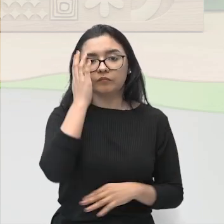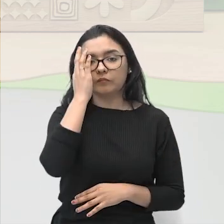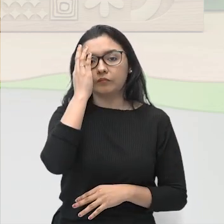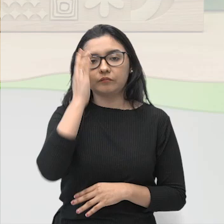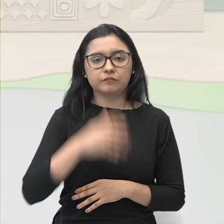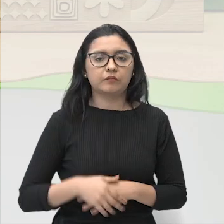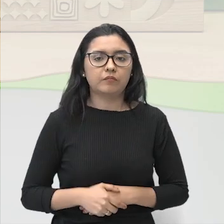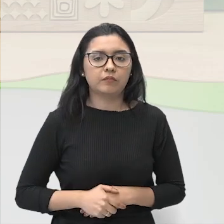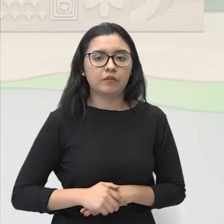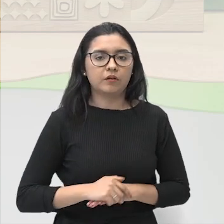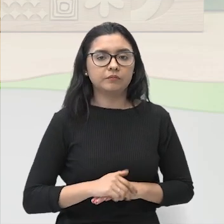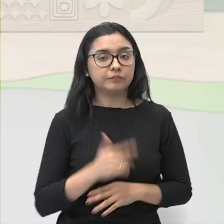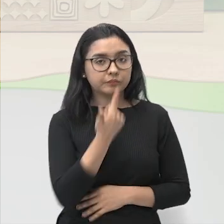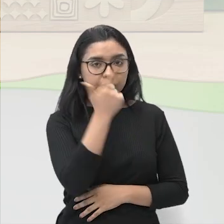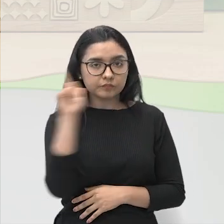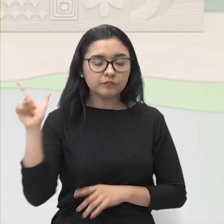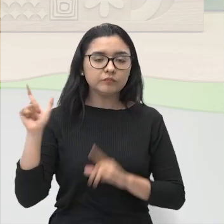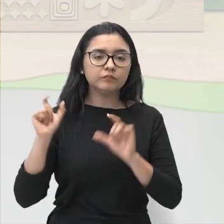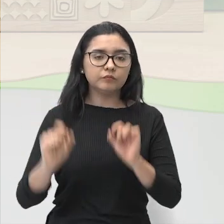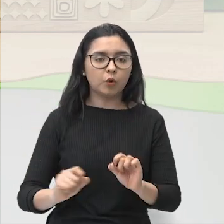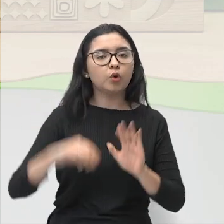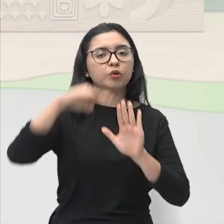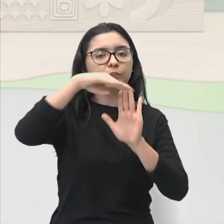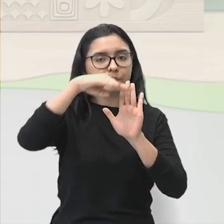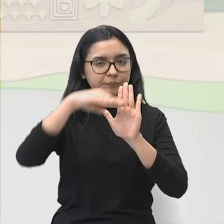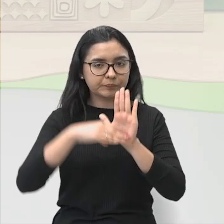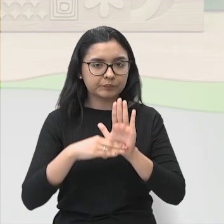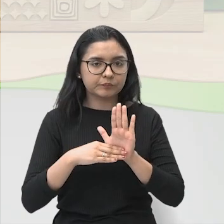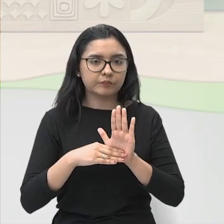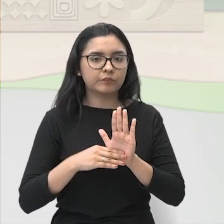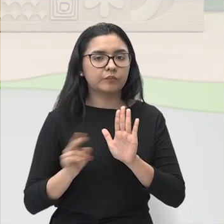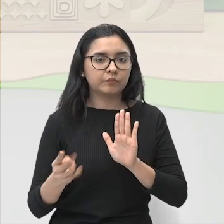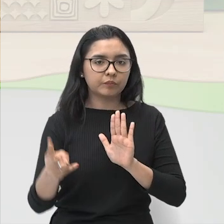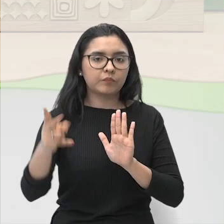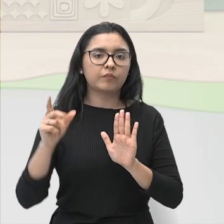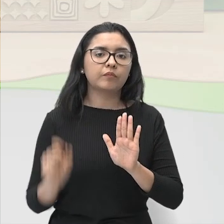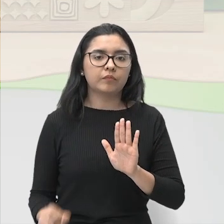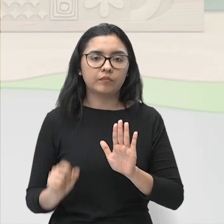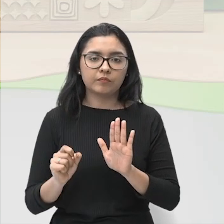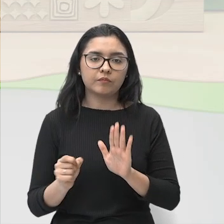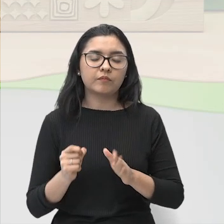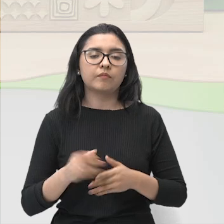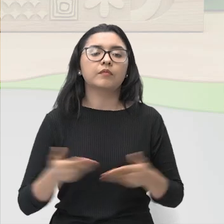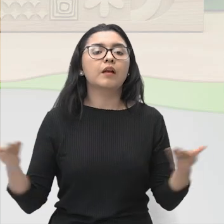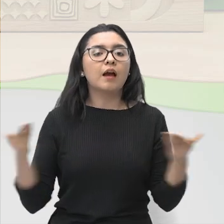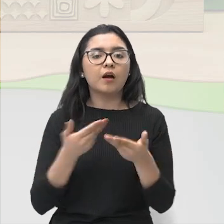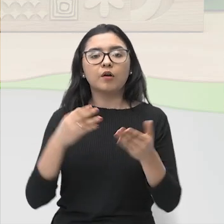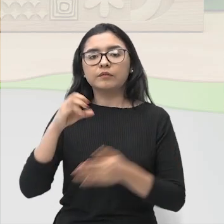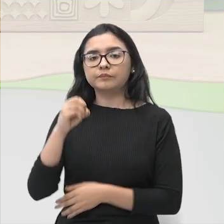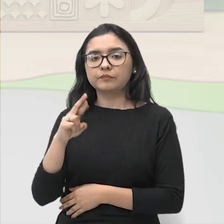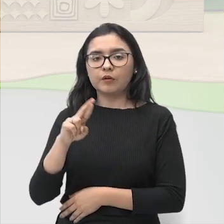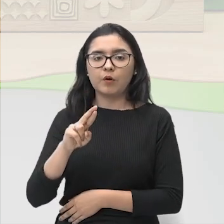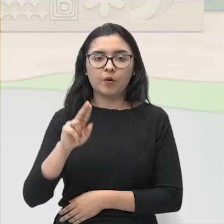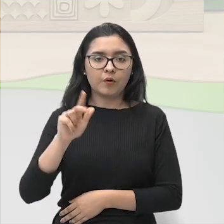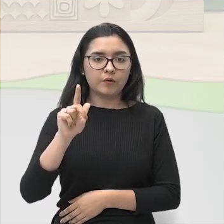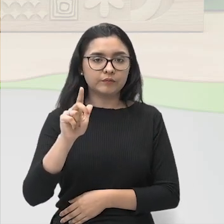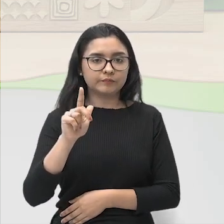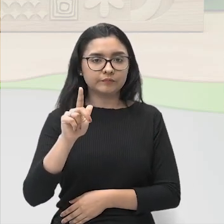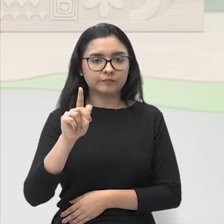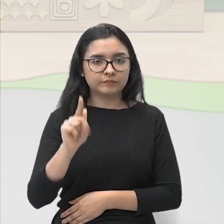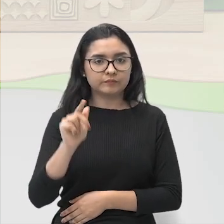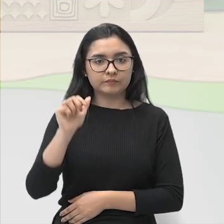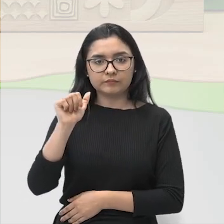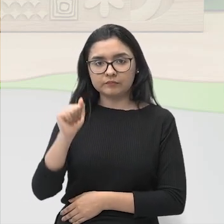Outro nível, né, dos nossos níveis de organização, passando para organoide ou